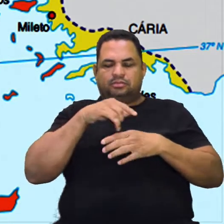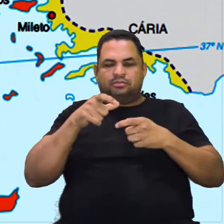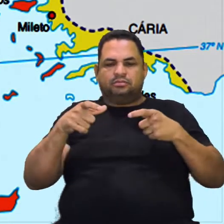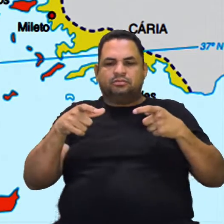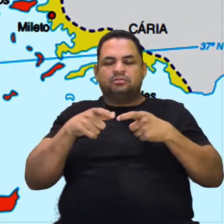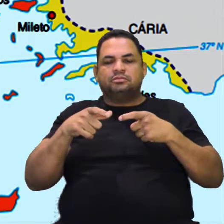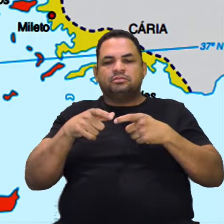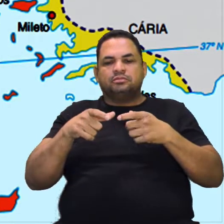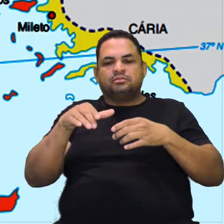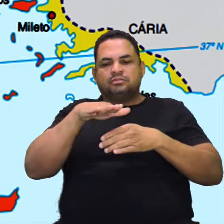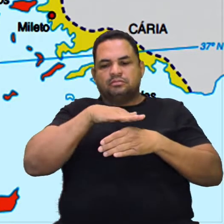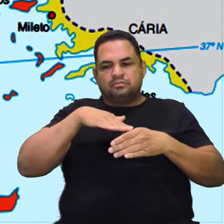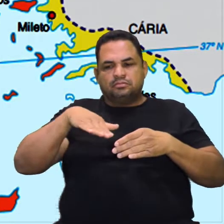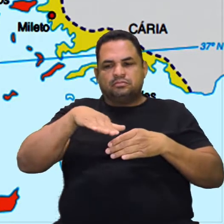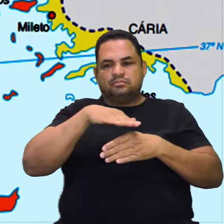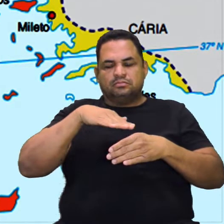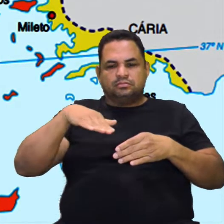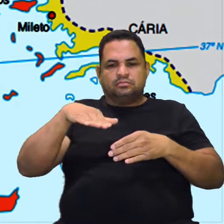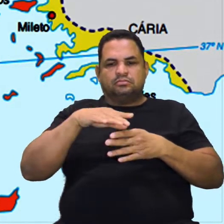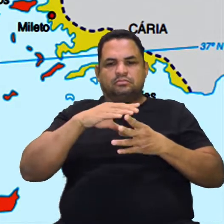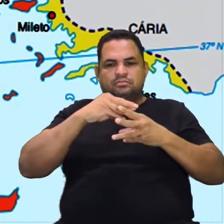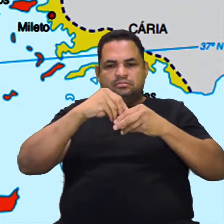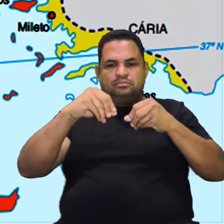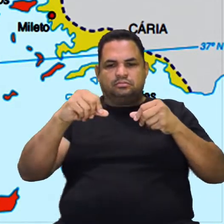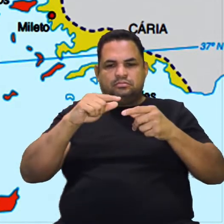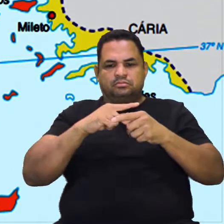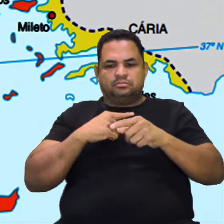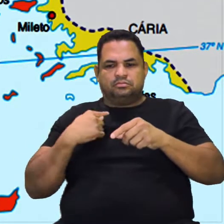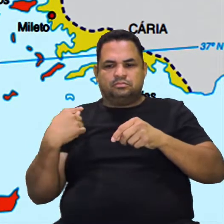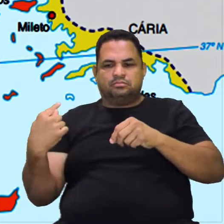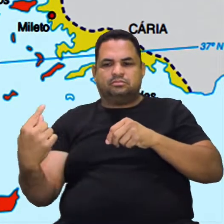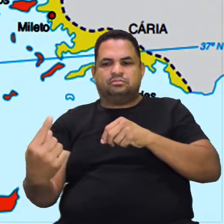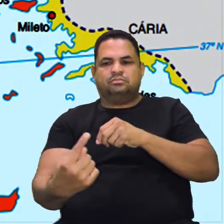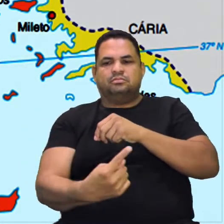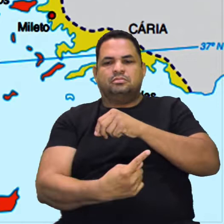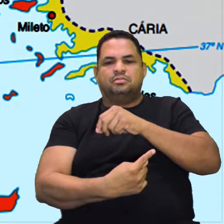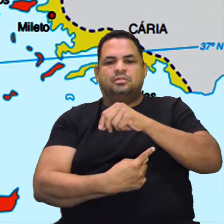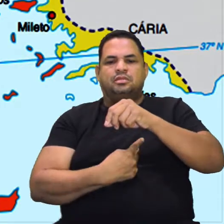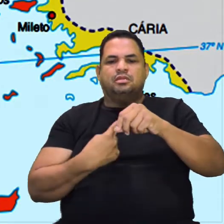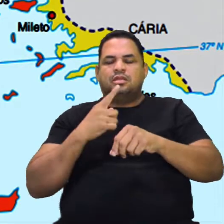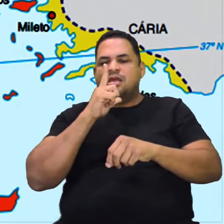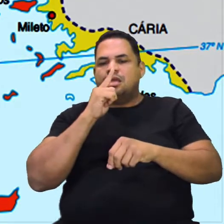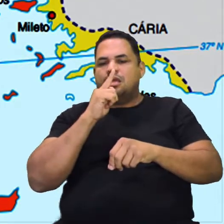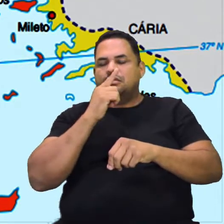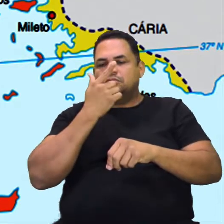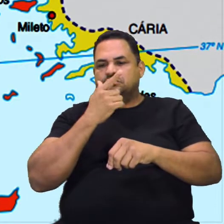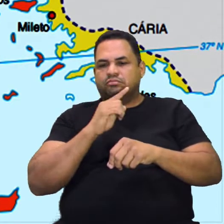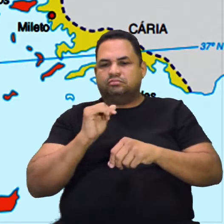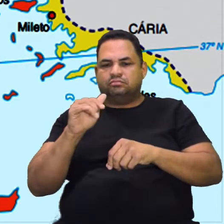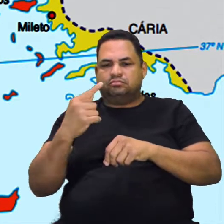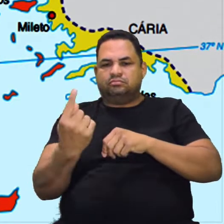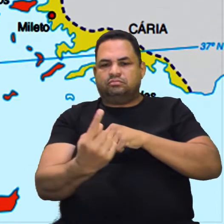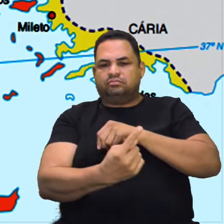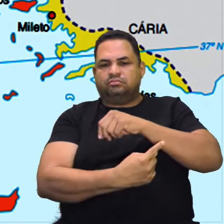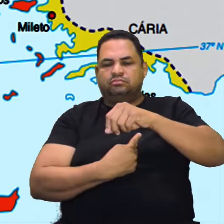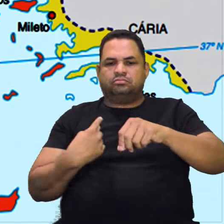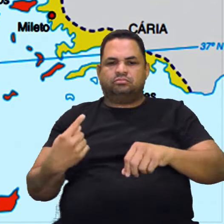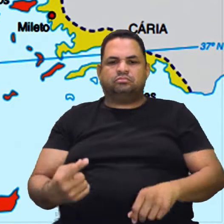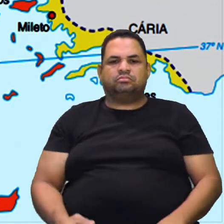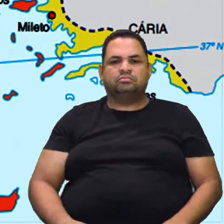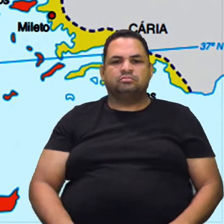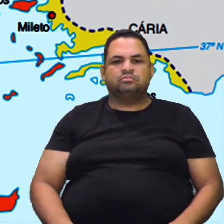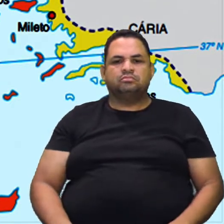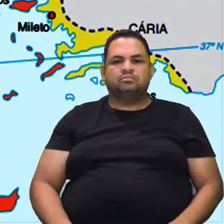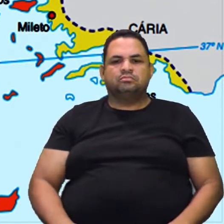A península, ela é uma faixa de terra, ela é cercada de água por aqui, por esse lado, por esse lado, por esse lado, mas